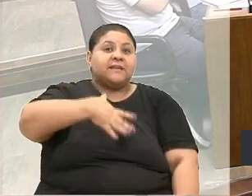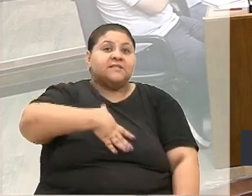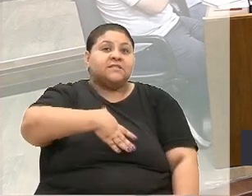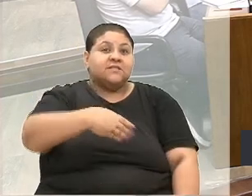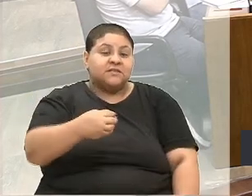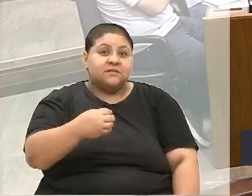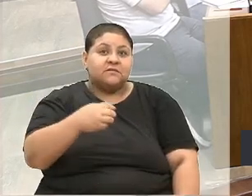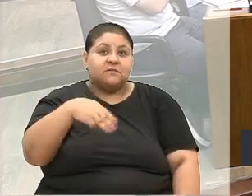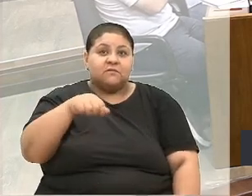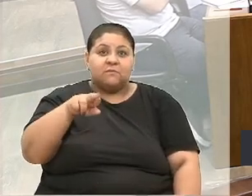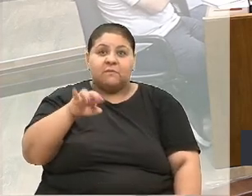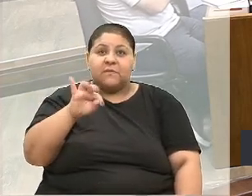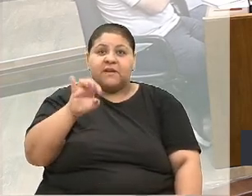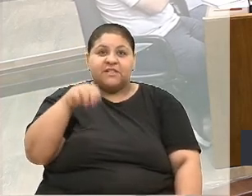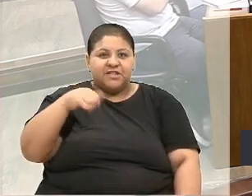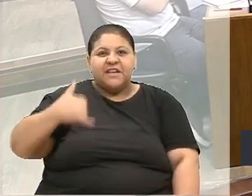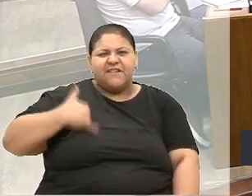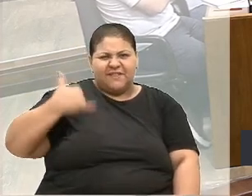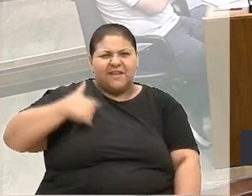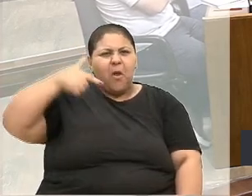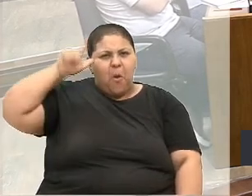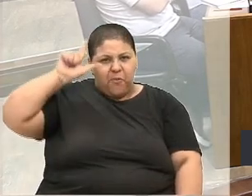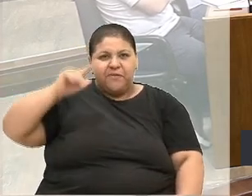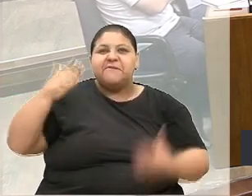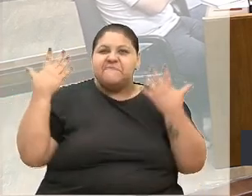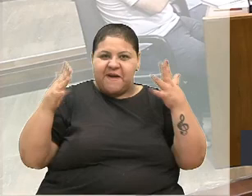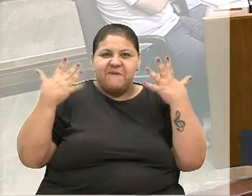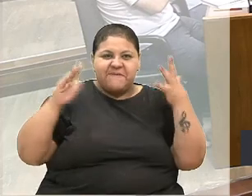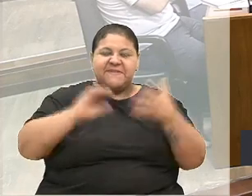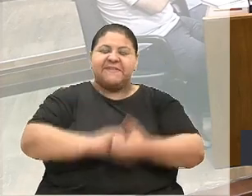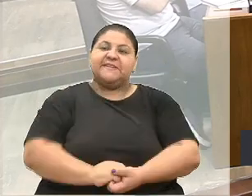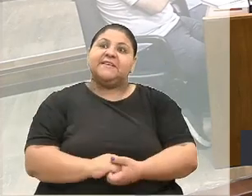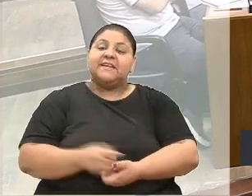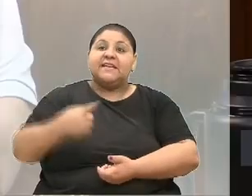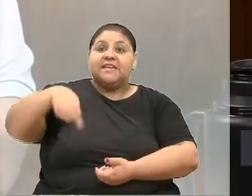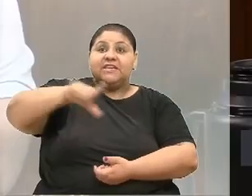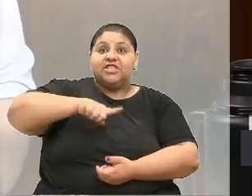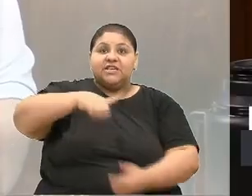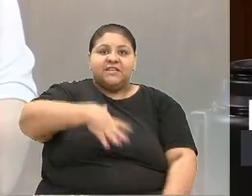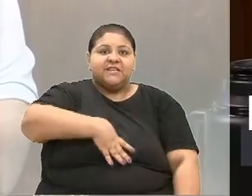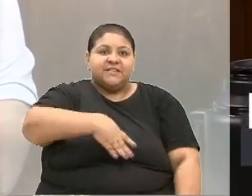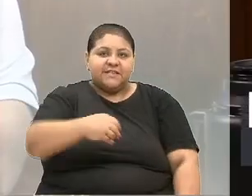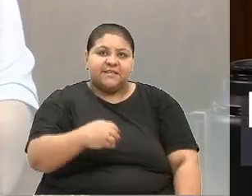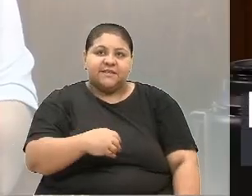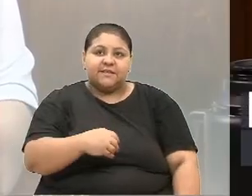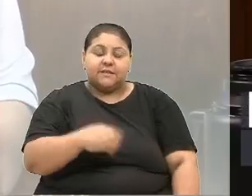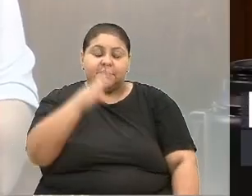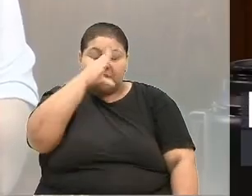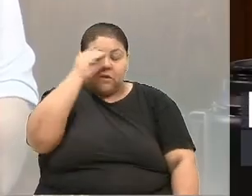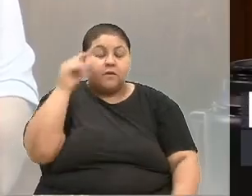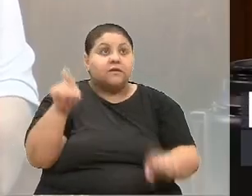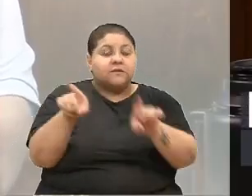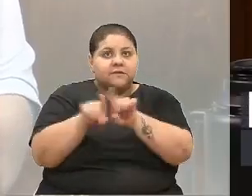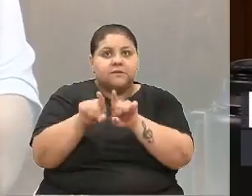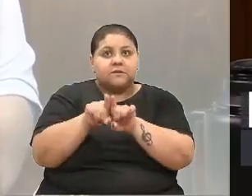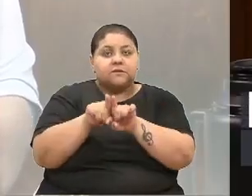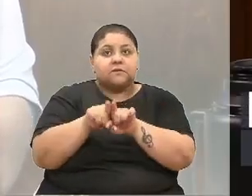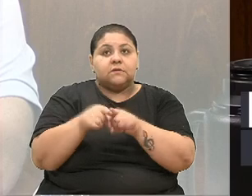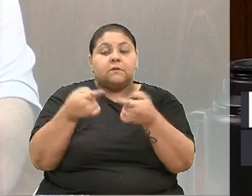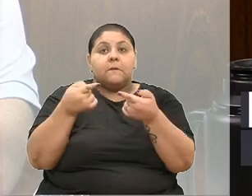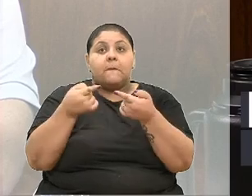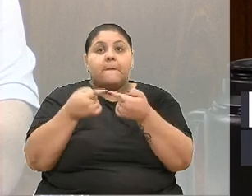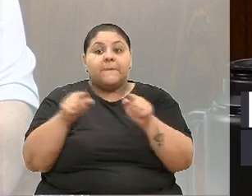o Martim estava de aniversário, acho que ontem ou anteontem, né? Parabéns. E a gente que tem filho aí na pré-adolescência, o senhor também é pai. Mas aqui